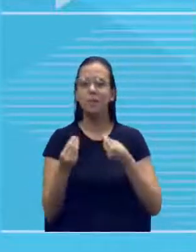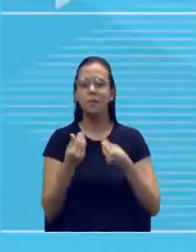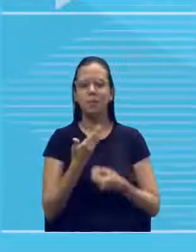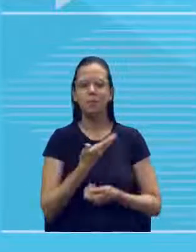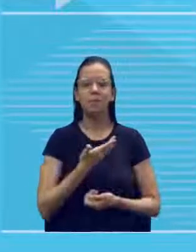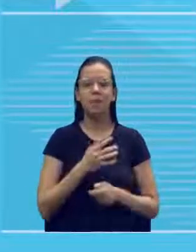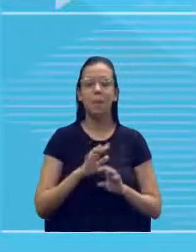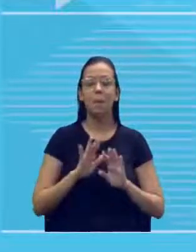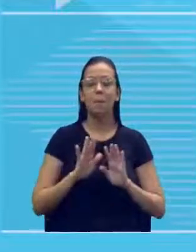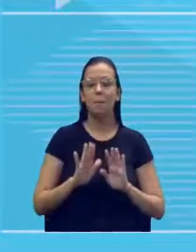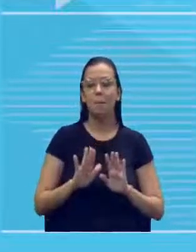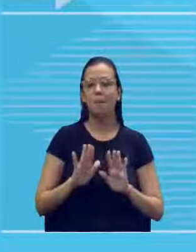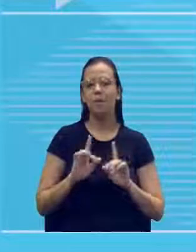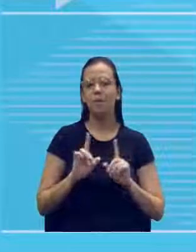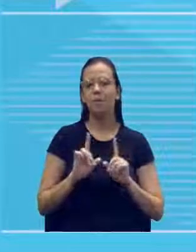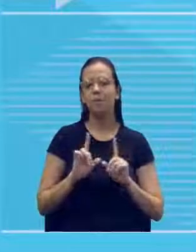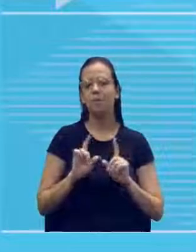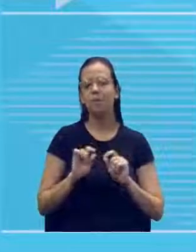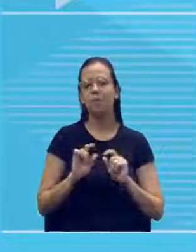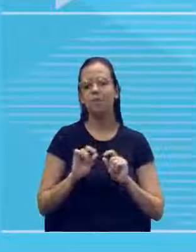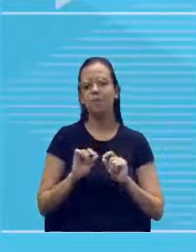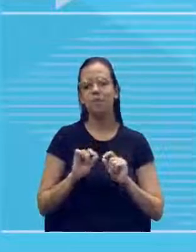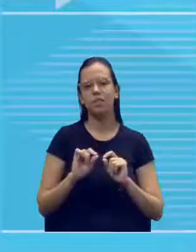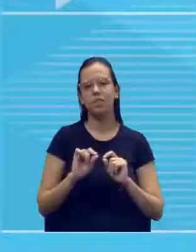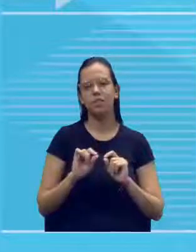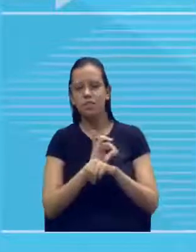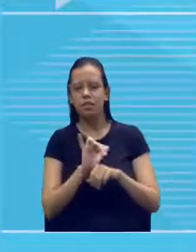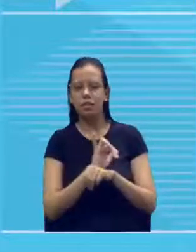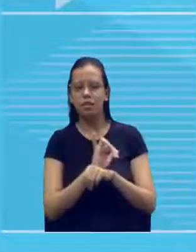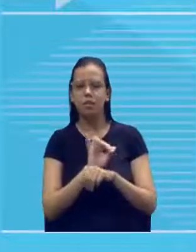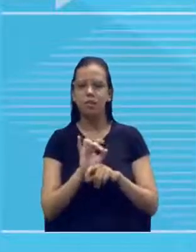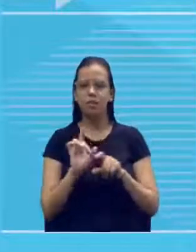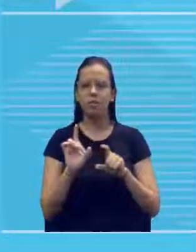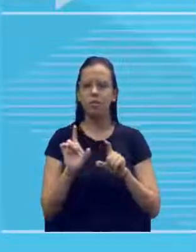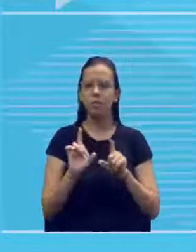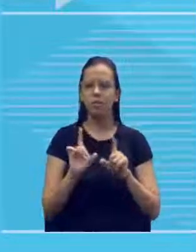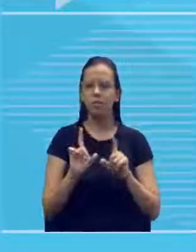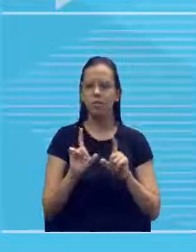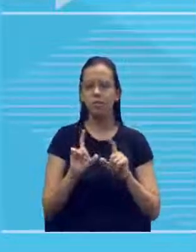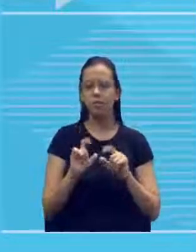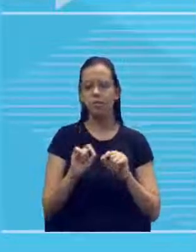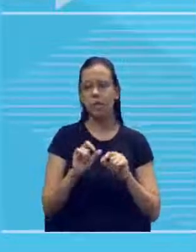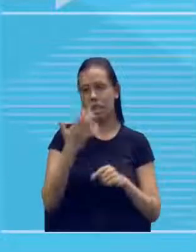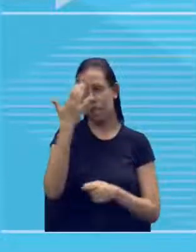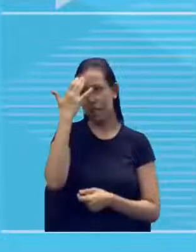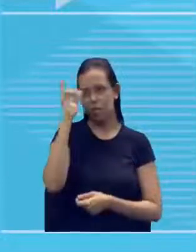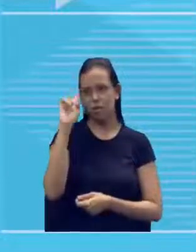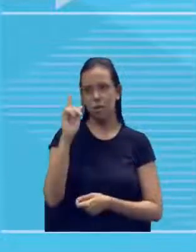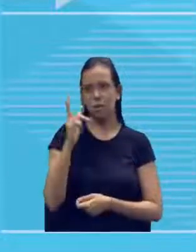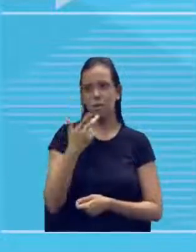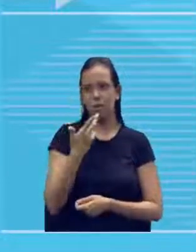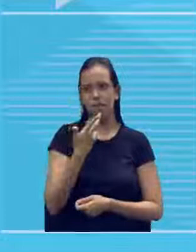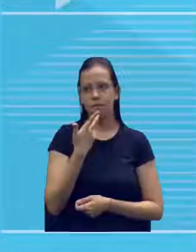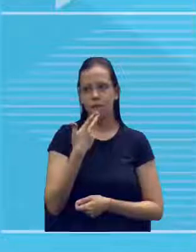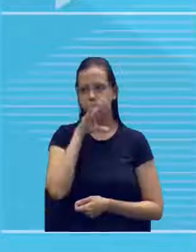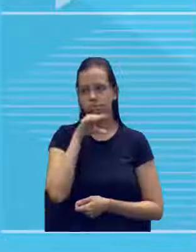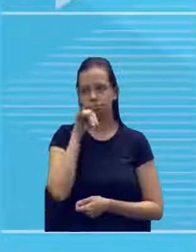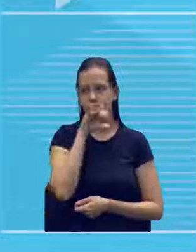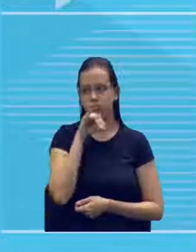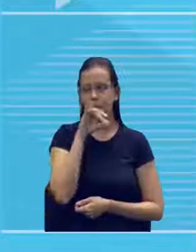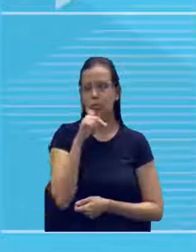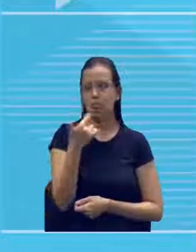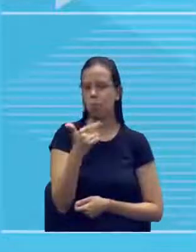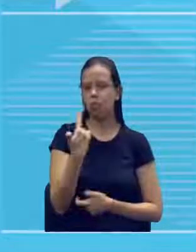Mas aí, gente, nessa forma, assim como eles não sabiam falar verbalmente, eles não tinham